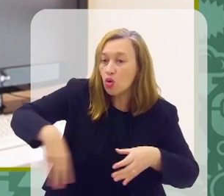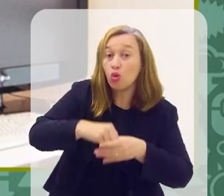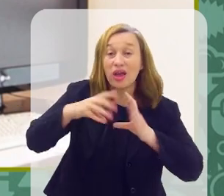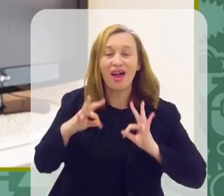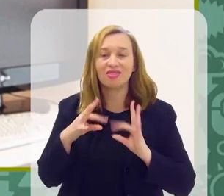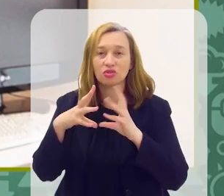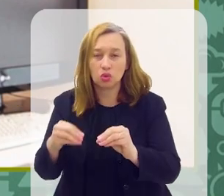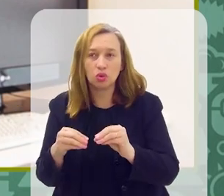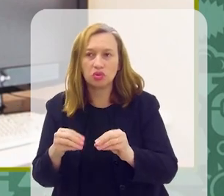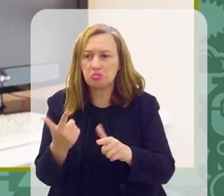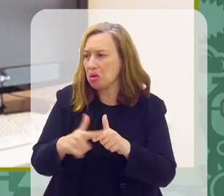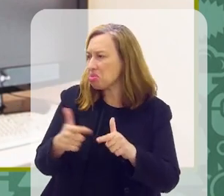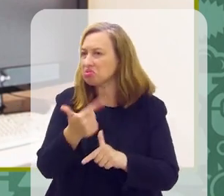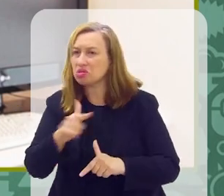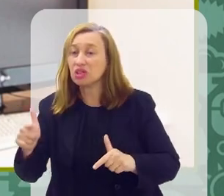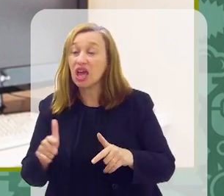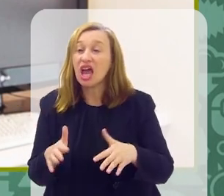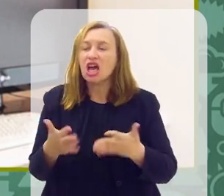problema.